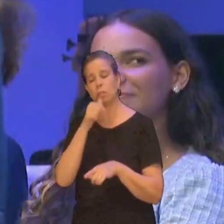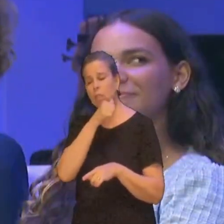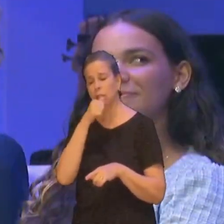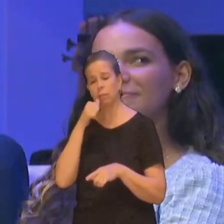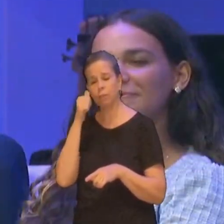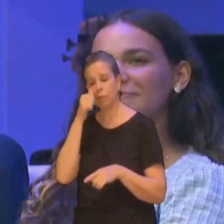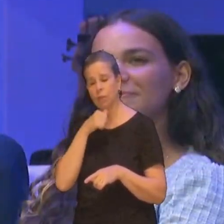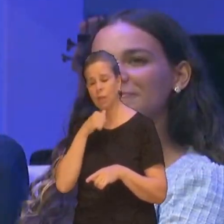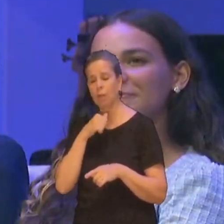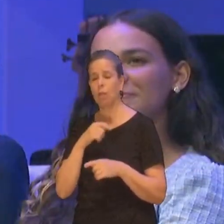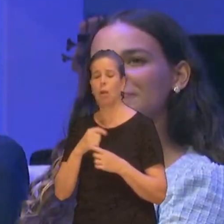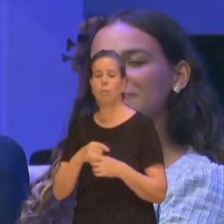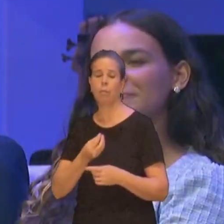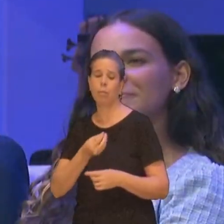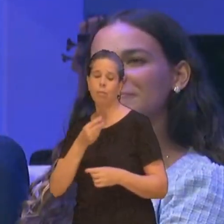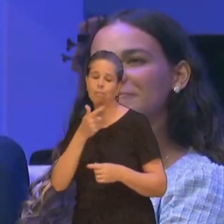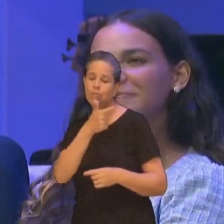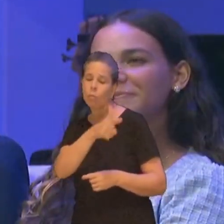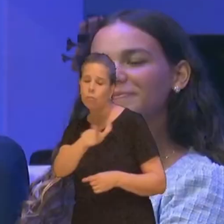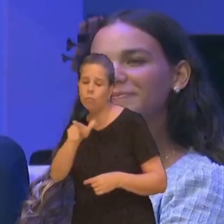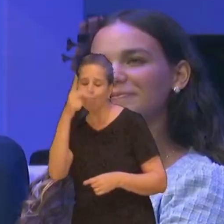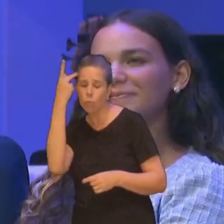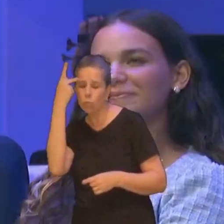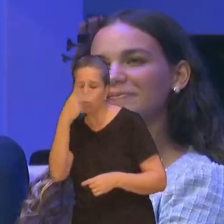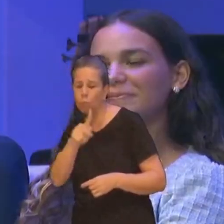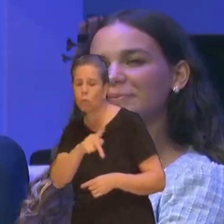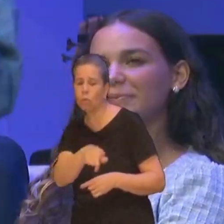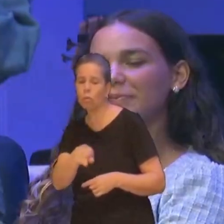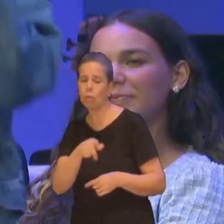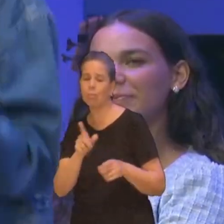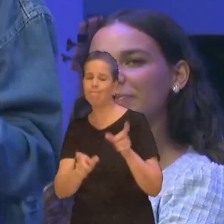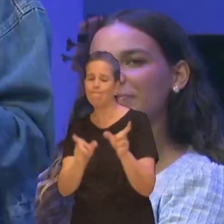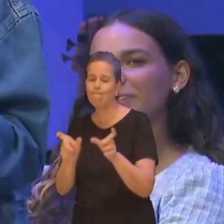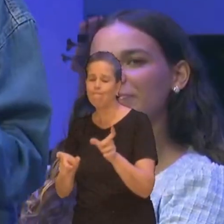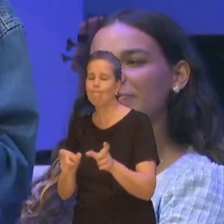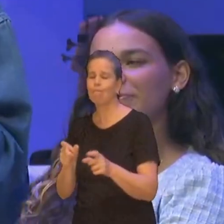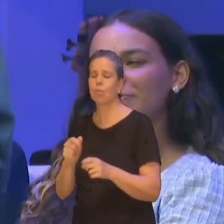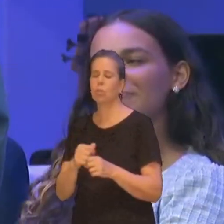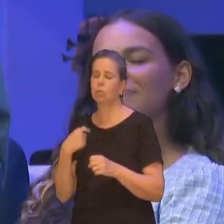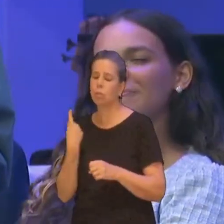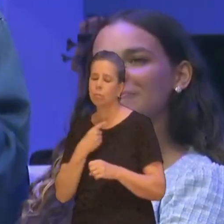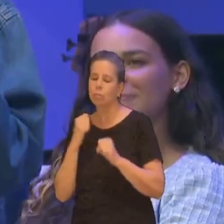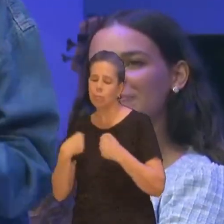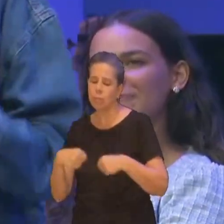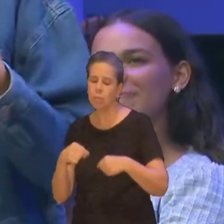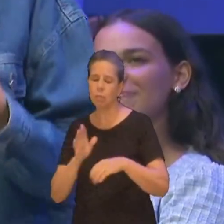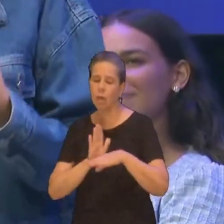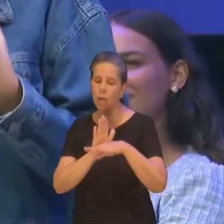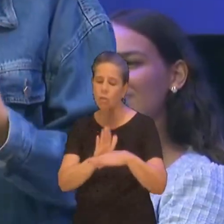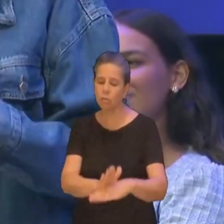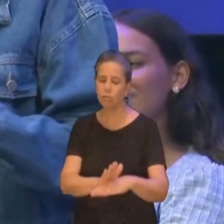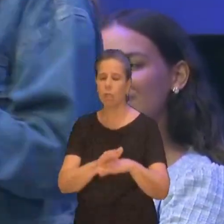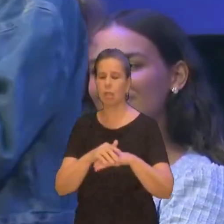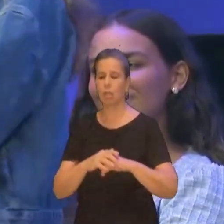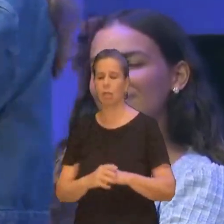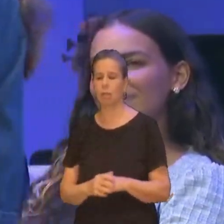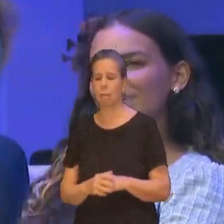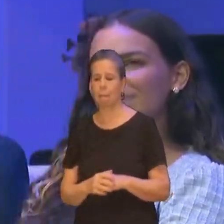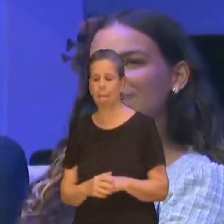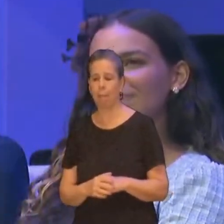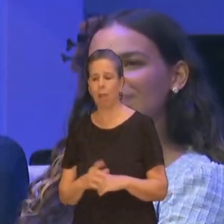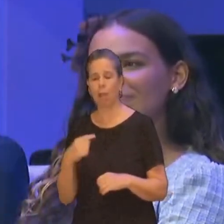como Jesus faria. Porque Jesus nos perdoou. Que direito nós temos de não perdoar o nosso irmão, de